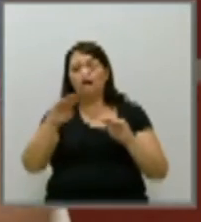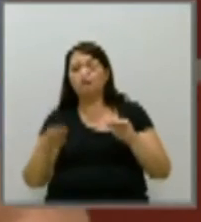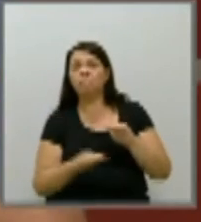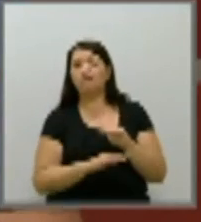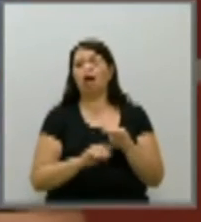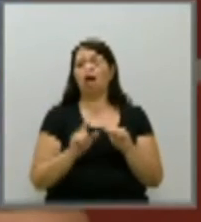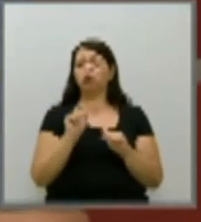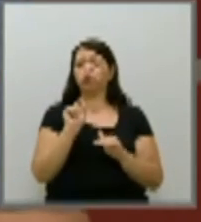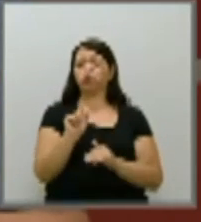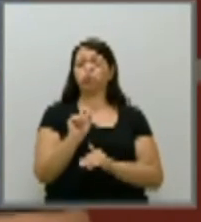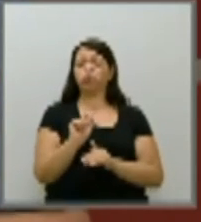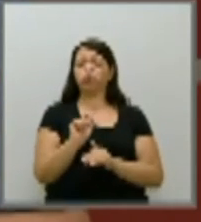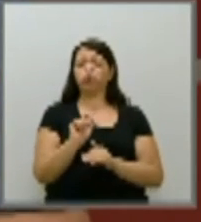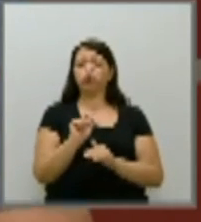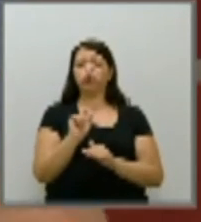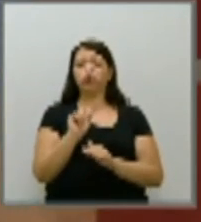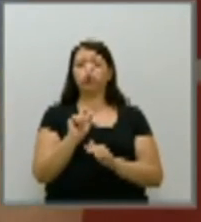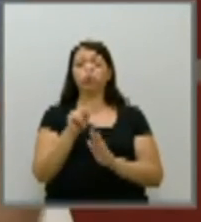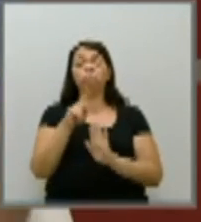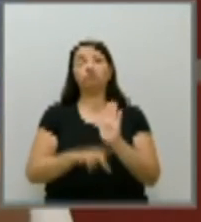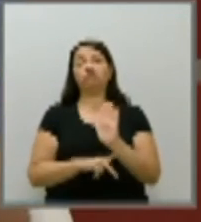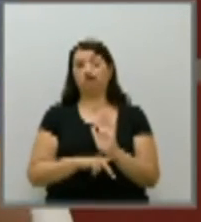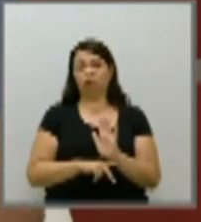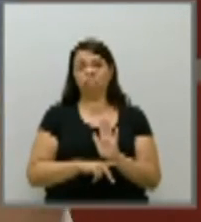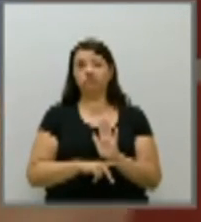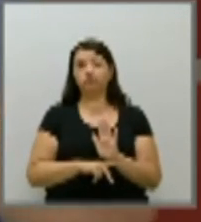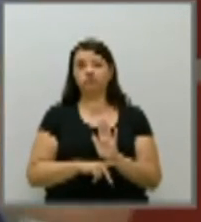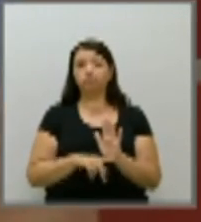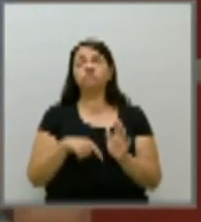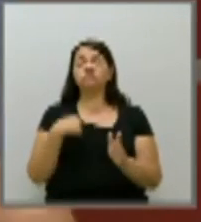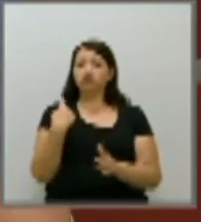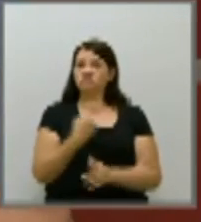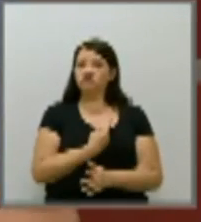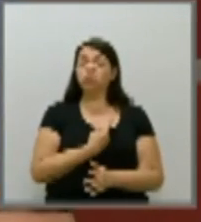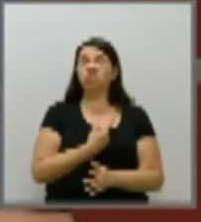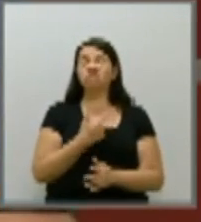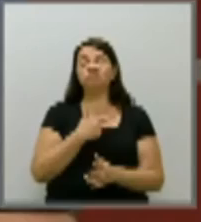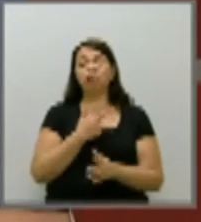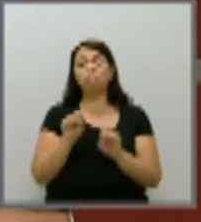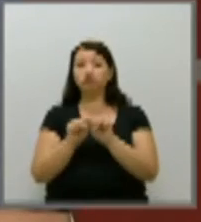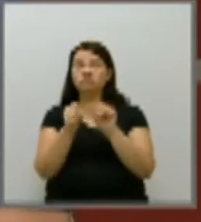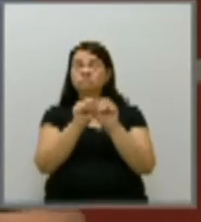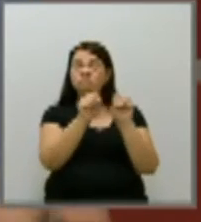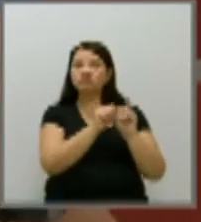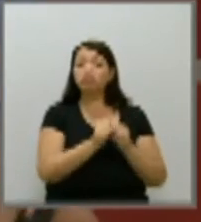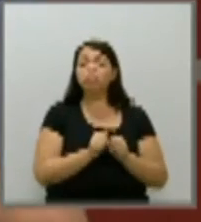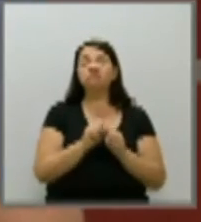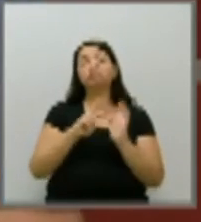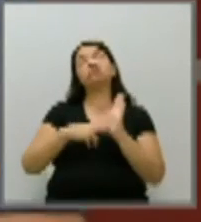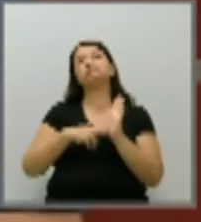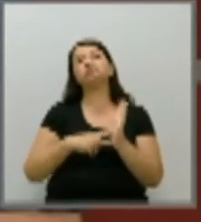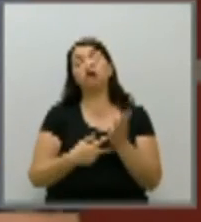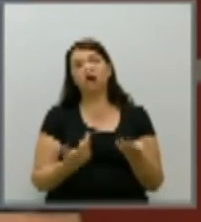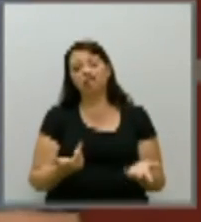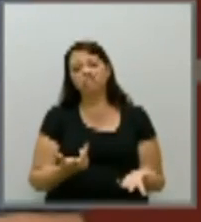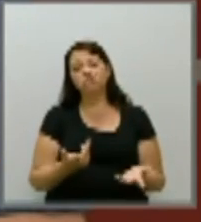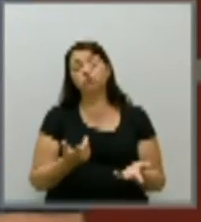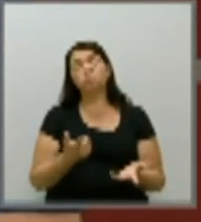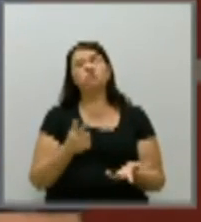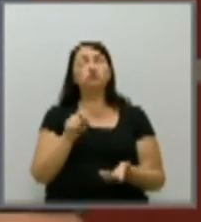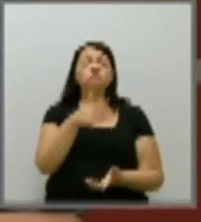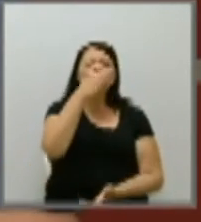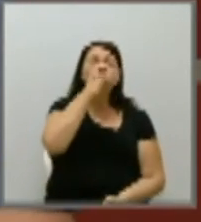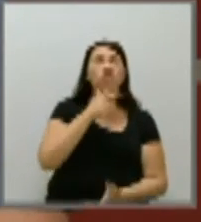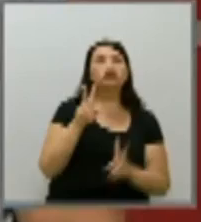previsto no plano de cultura, né? E nós temos um caso muito sério, que é o sucateamento do Cine Teatro. Qual é a tua posição sobre a questão da cultura